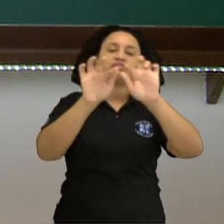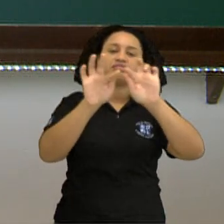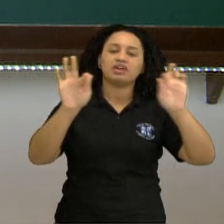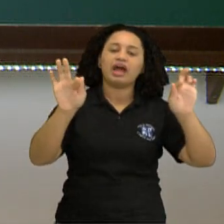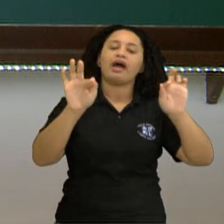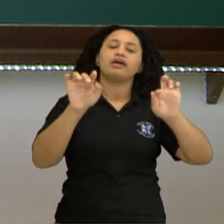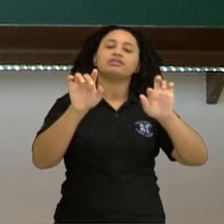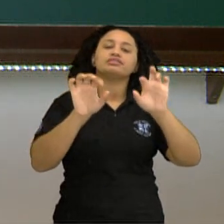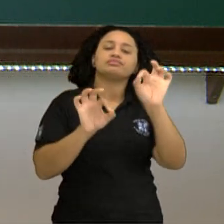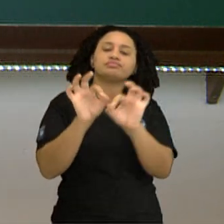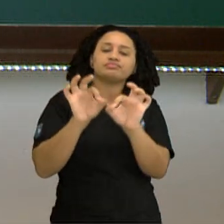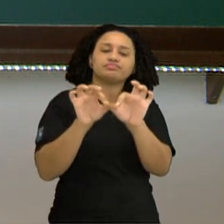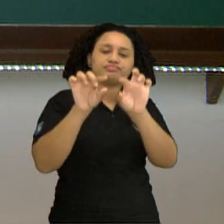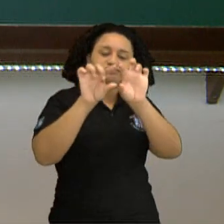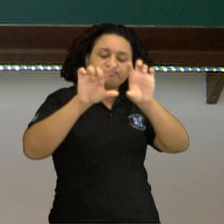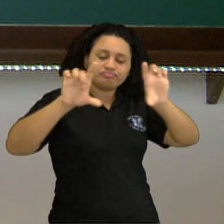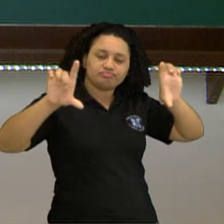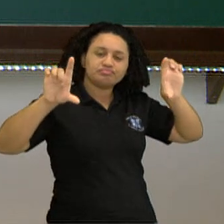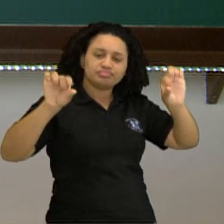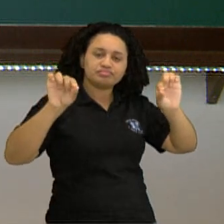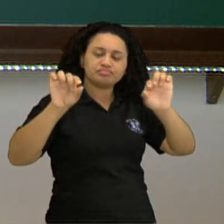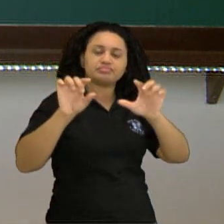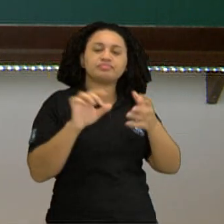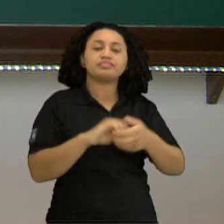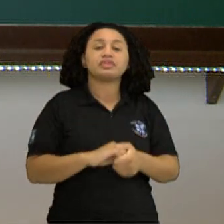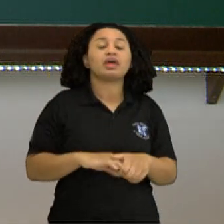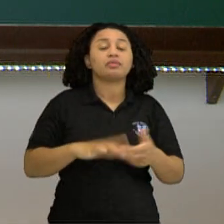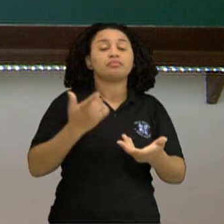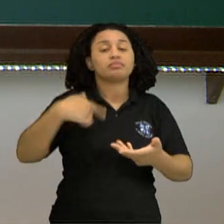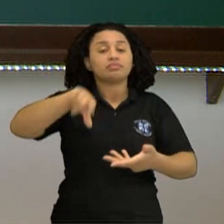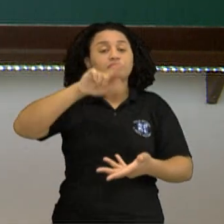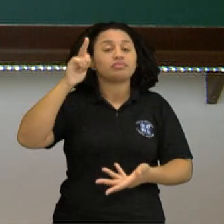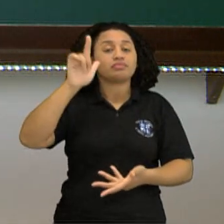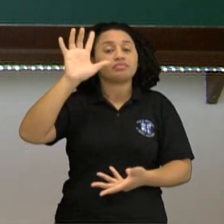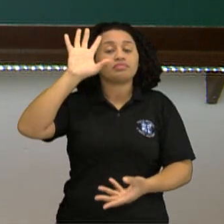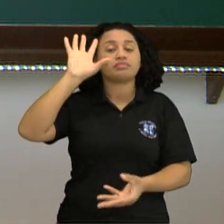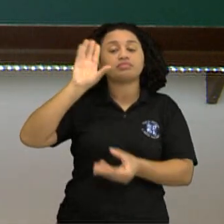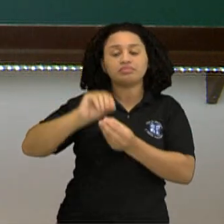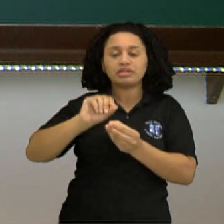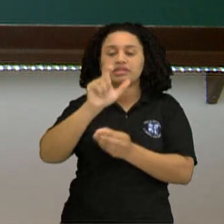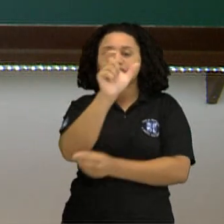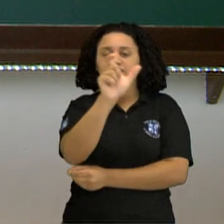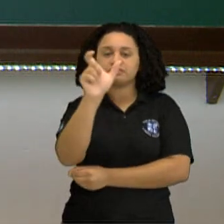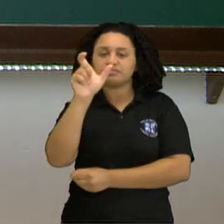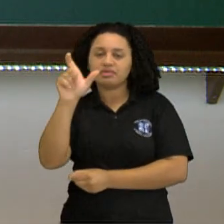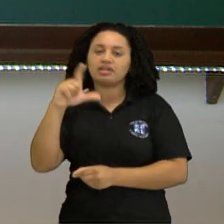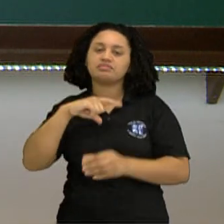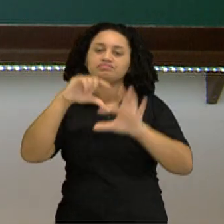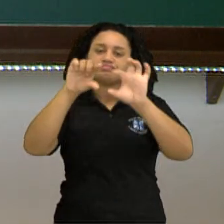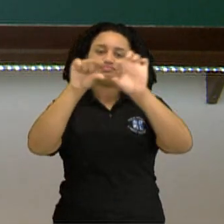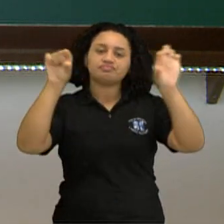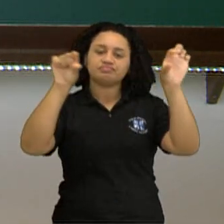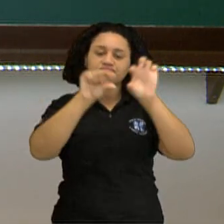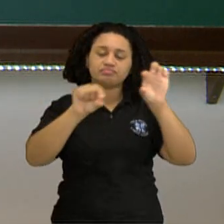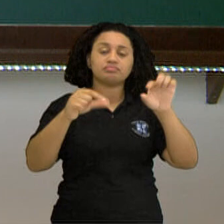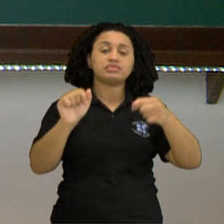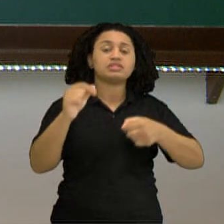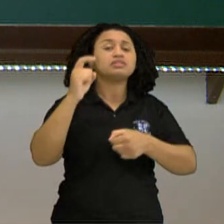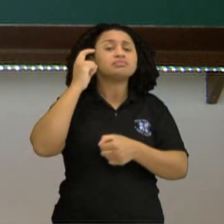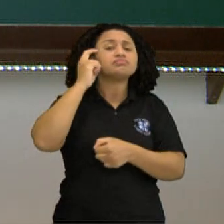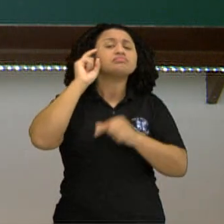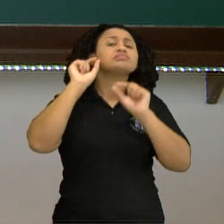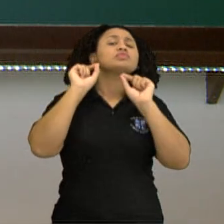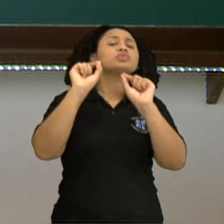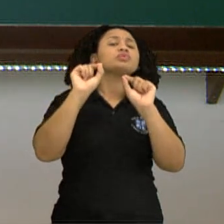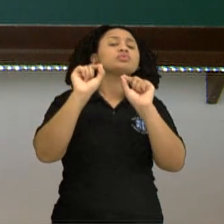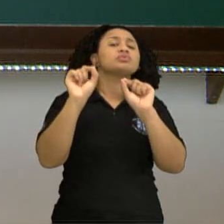oração, de um enunciado. Para que nós possamos entender os termos de uma oração, você precisa pensar que essa